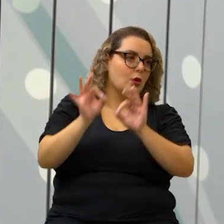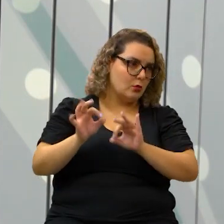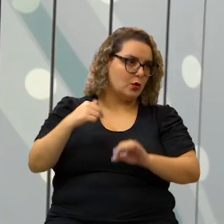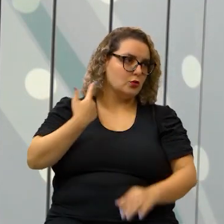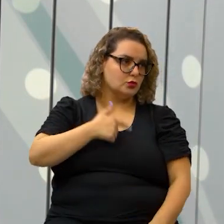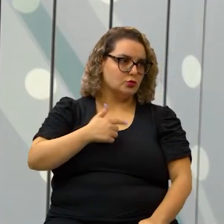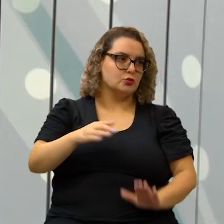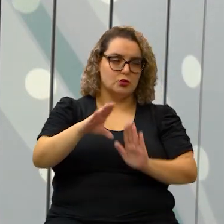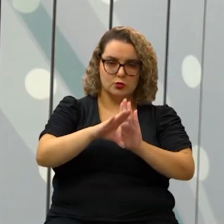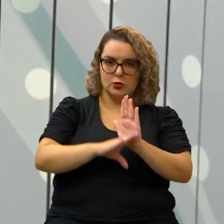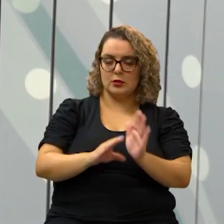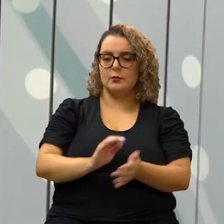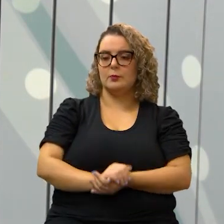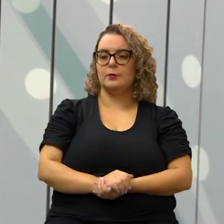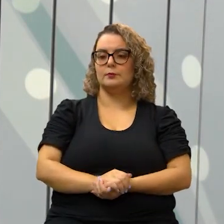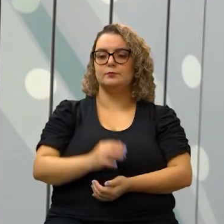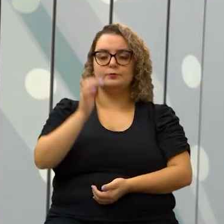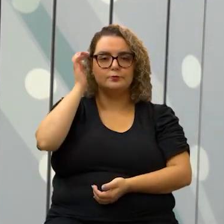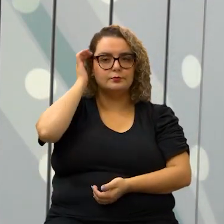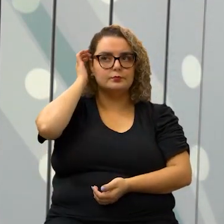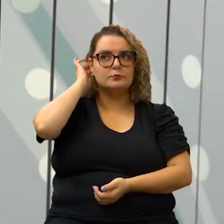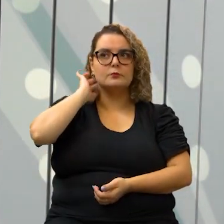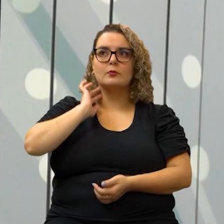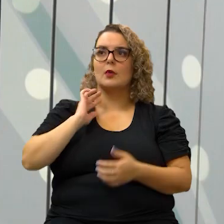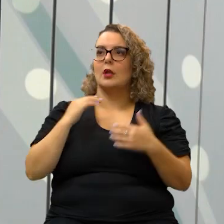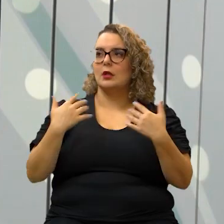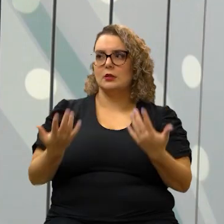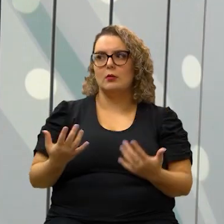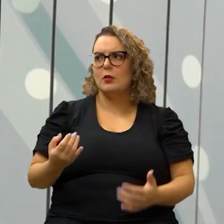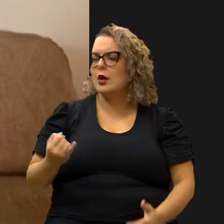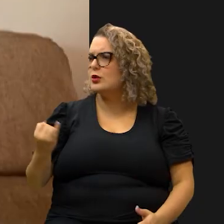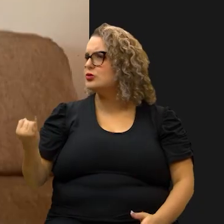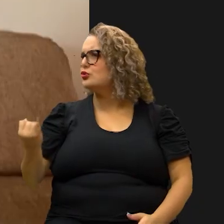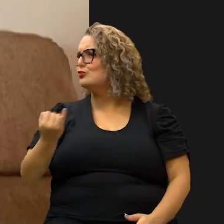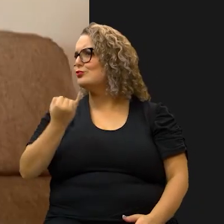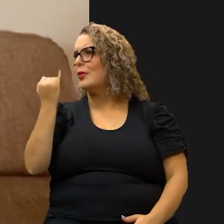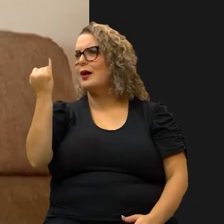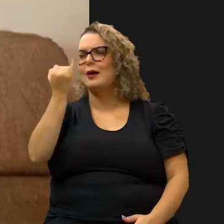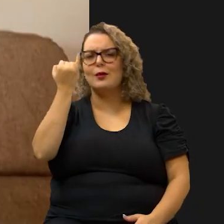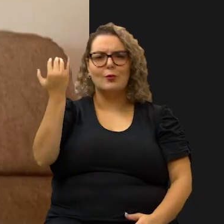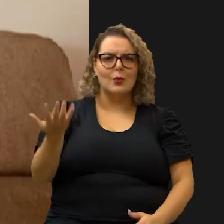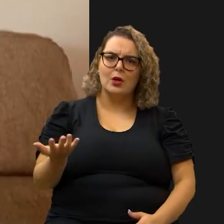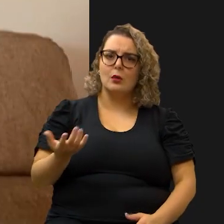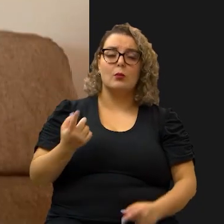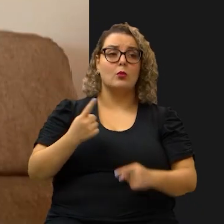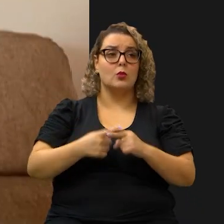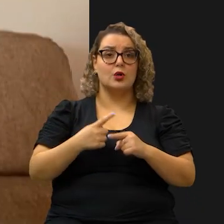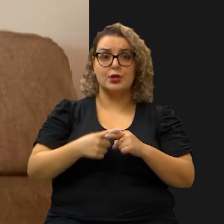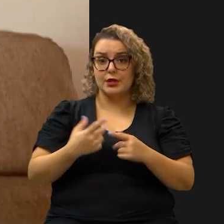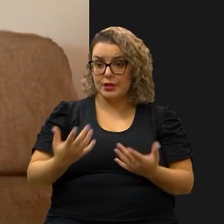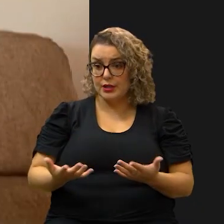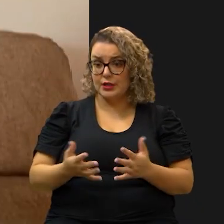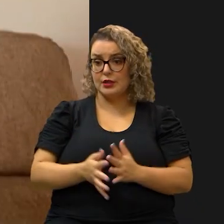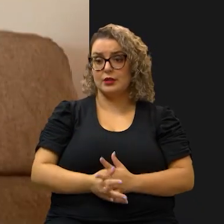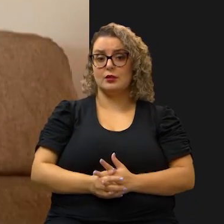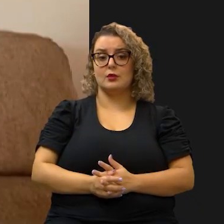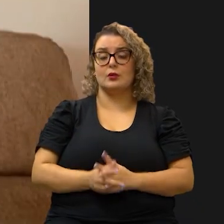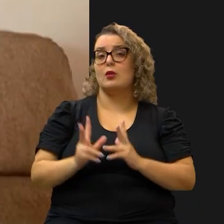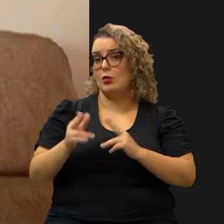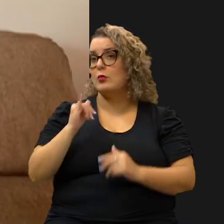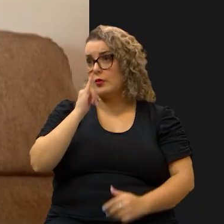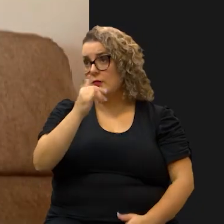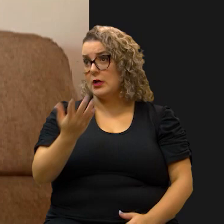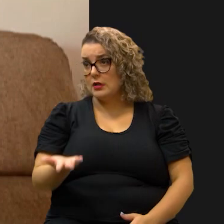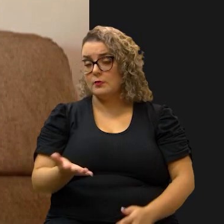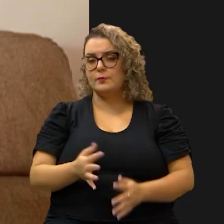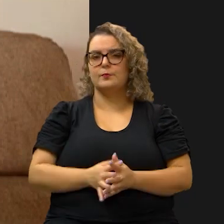população que está acompanhando aqui o nosso quadro. Não, é de suma importância, porque é